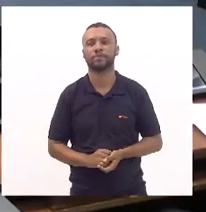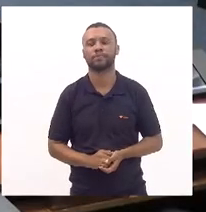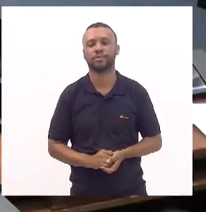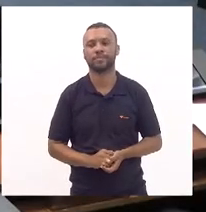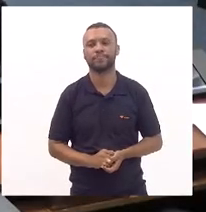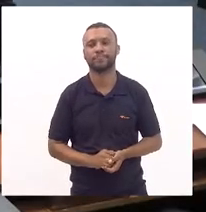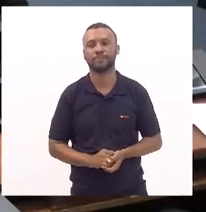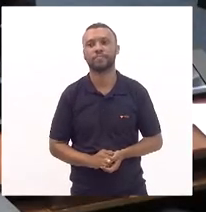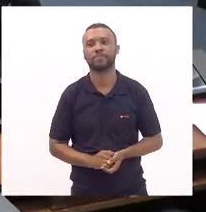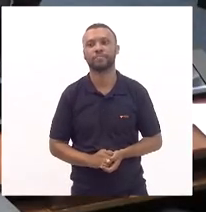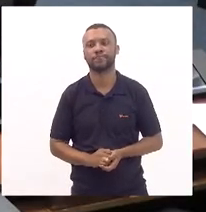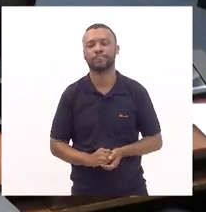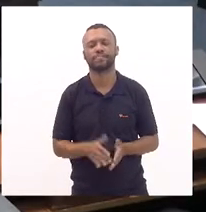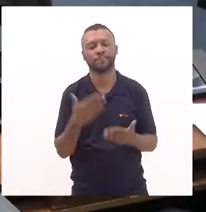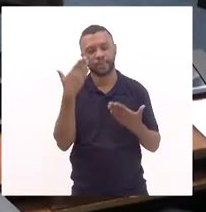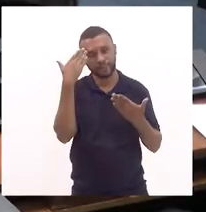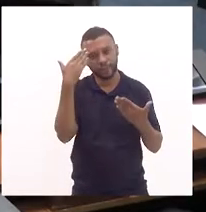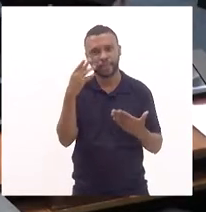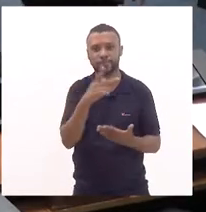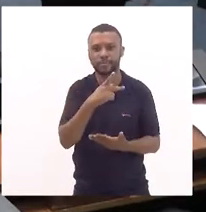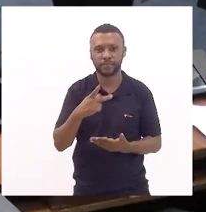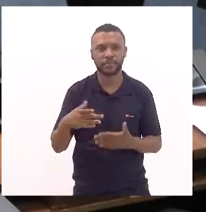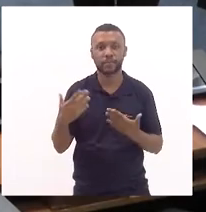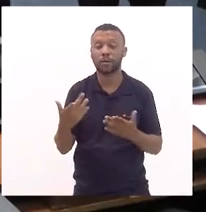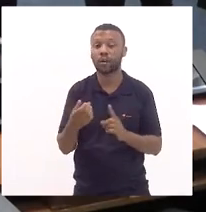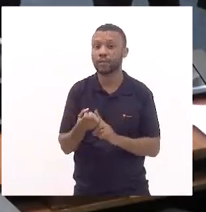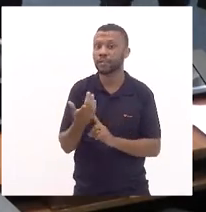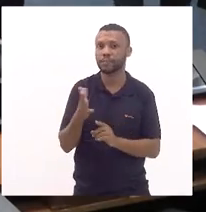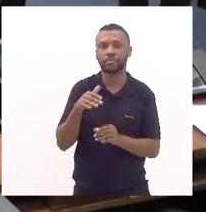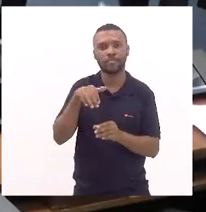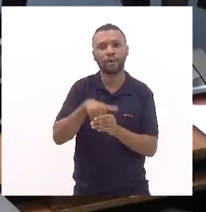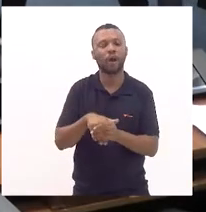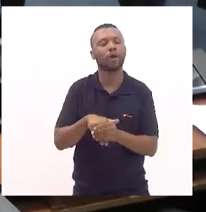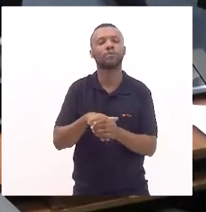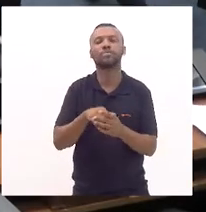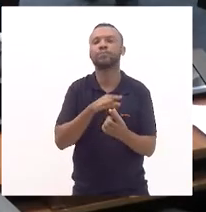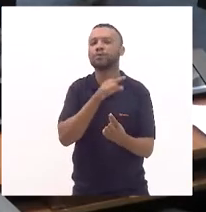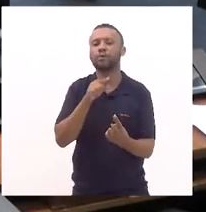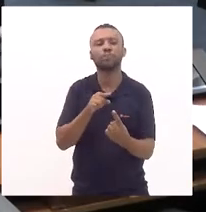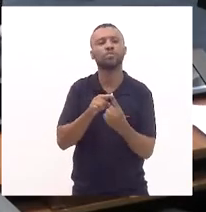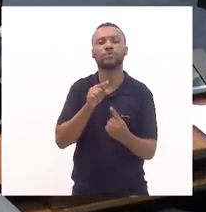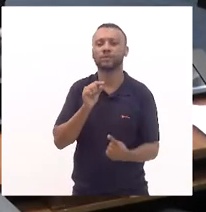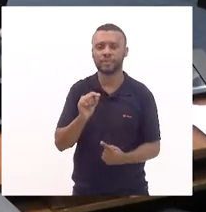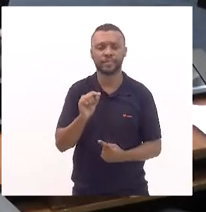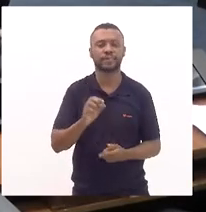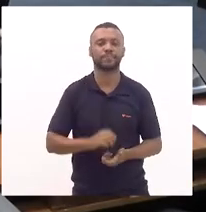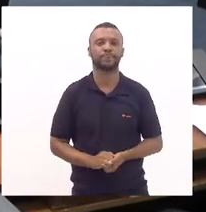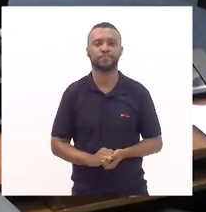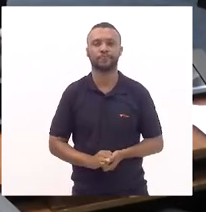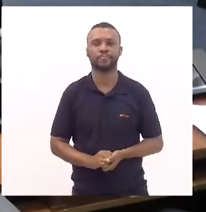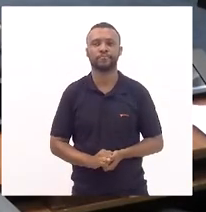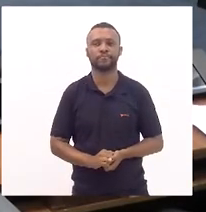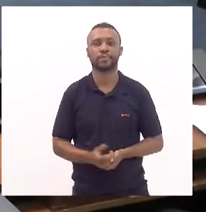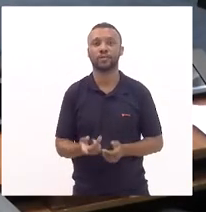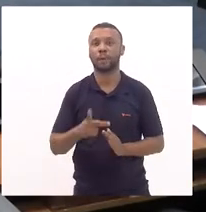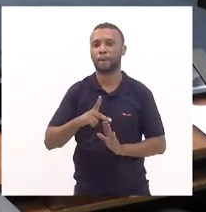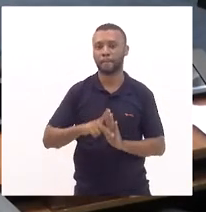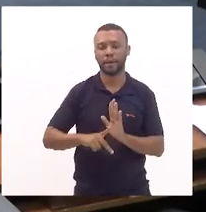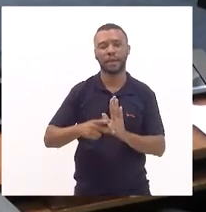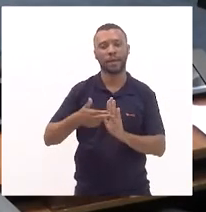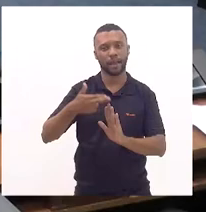Por favor. Obrigada, presidente. A nossa declaração de voto é no nosso PR de